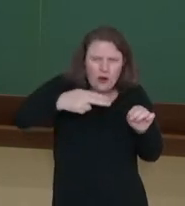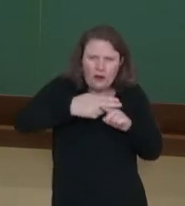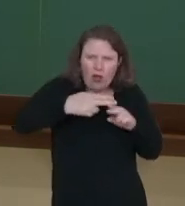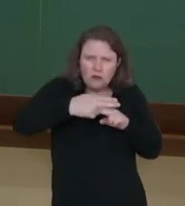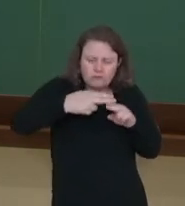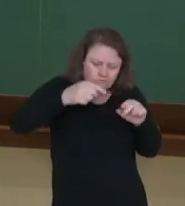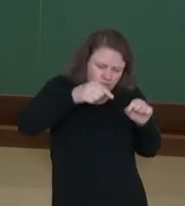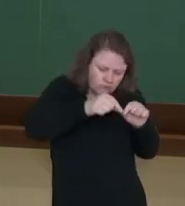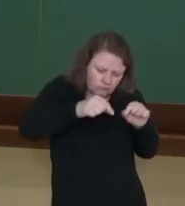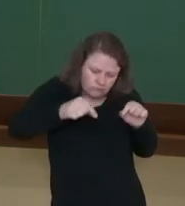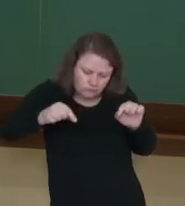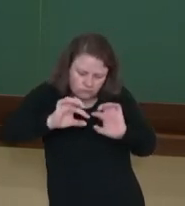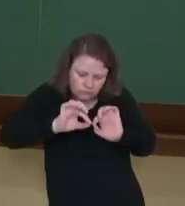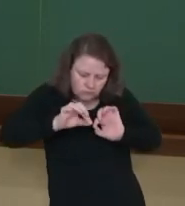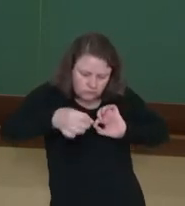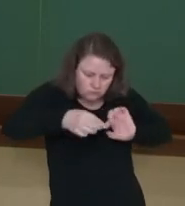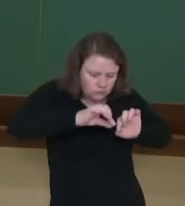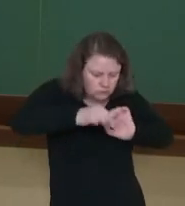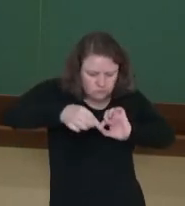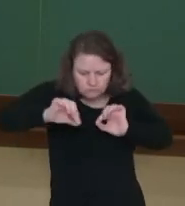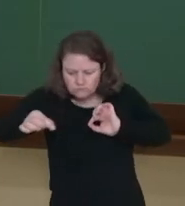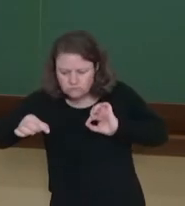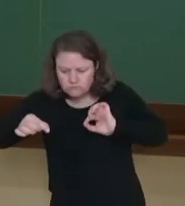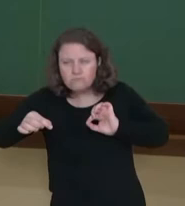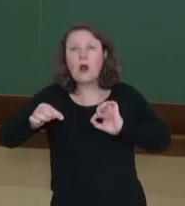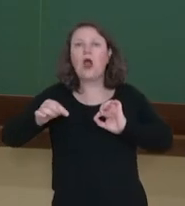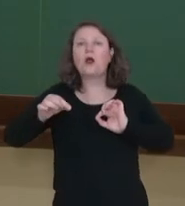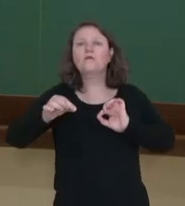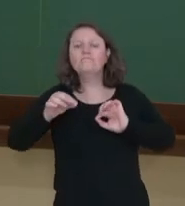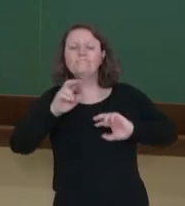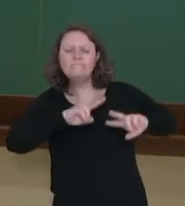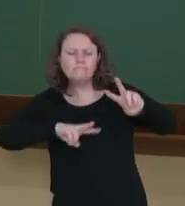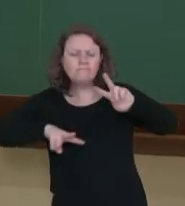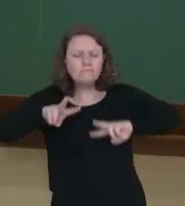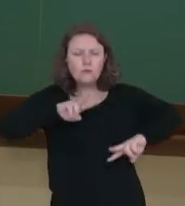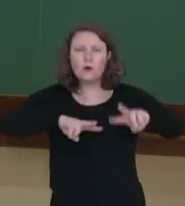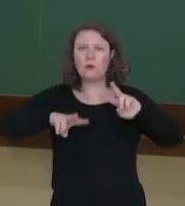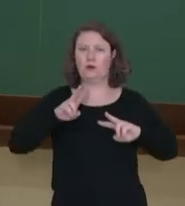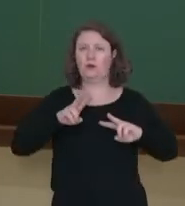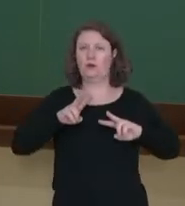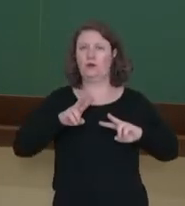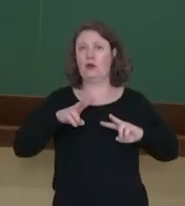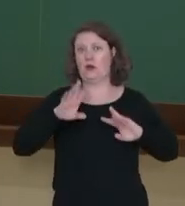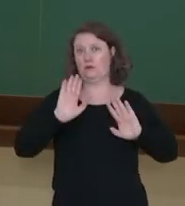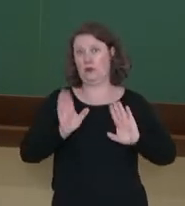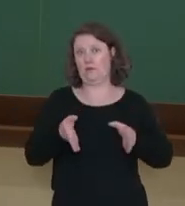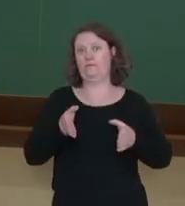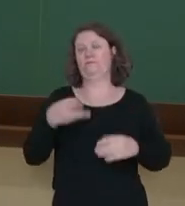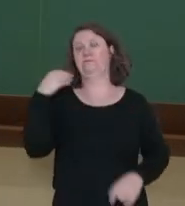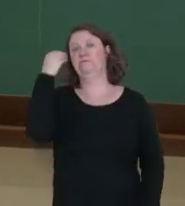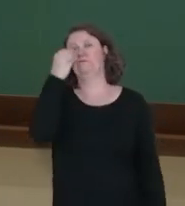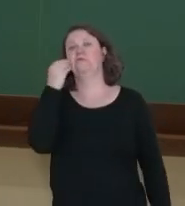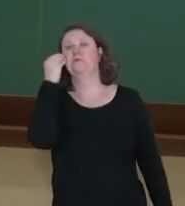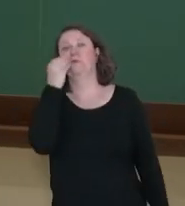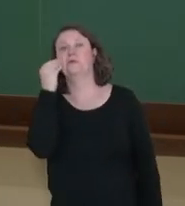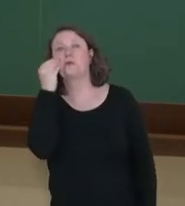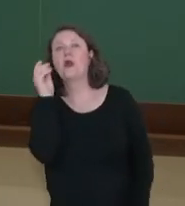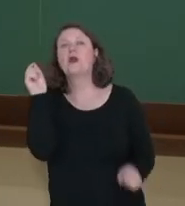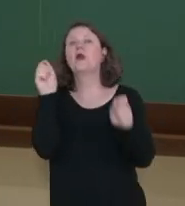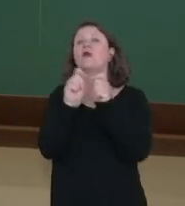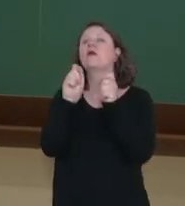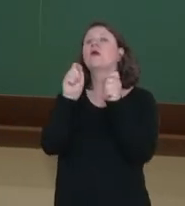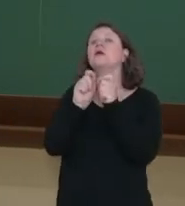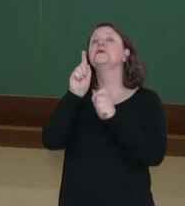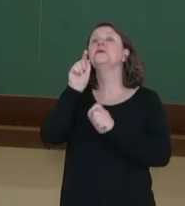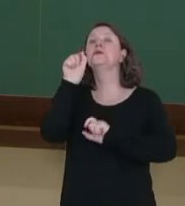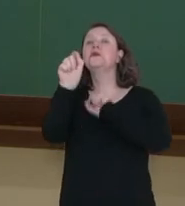minuciosamente para obter os cruzamentos controlados. Então, para realizar os experimentos, o que que Mendel fez?